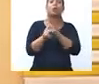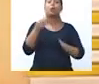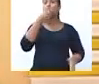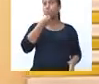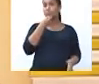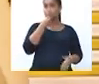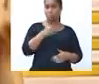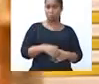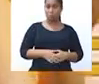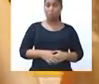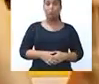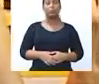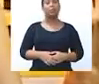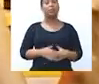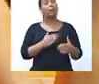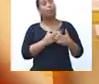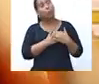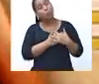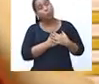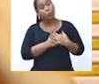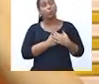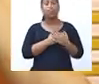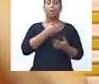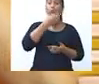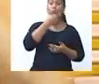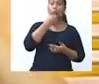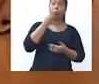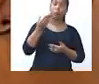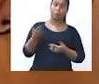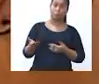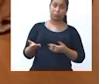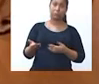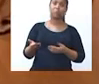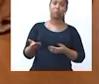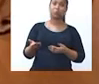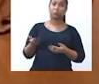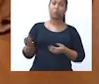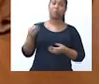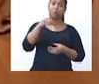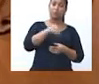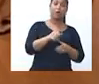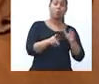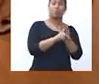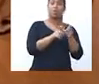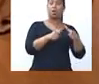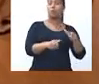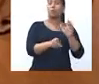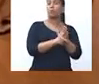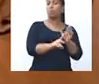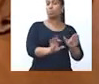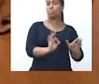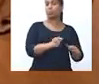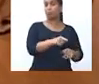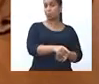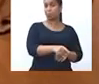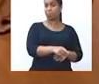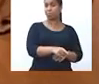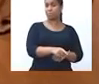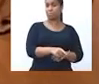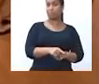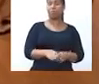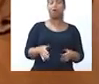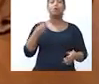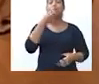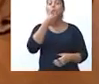homens. Coitado do menino que queira ir para um lugar que não é o dele. Exato. Né? Entre aspas, é claro.